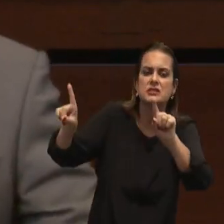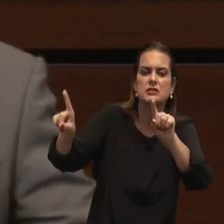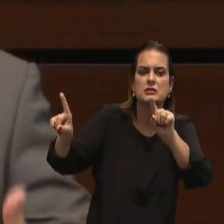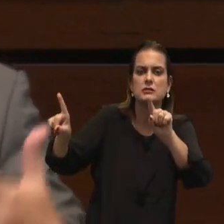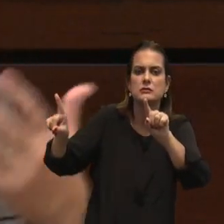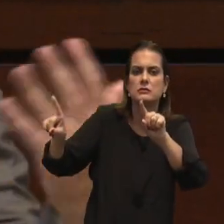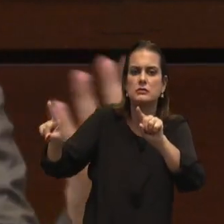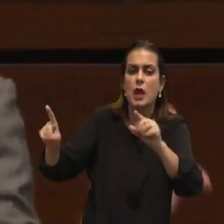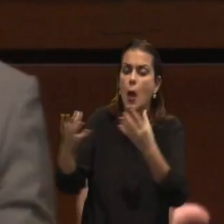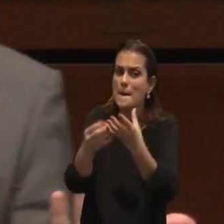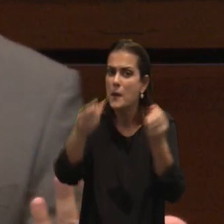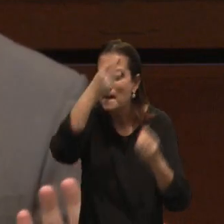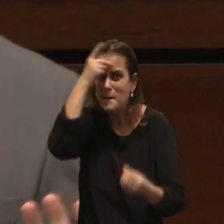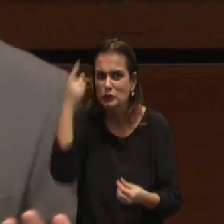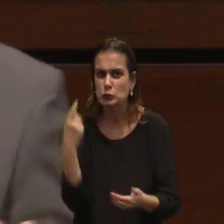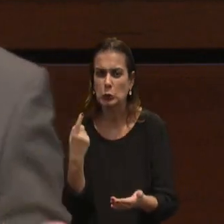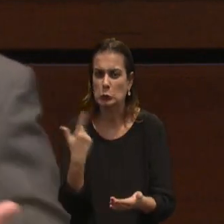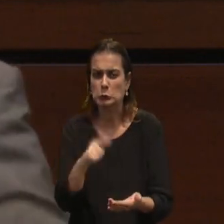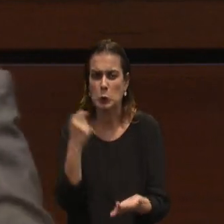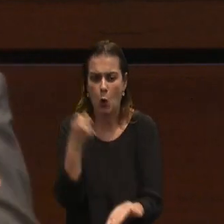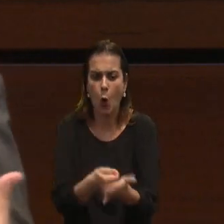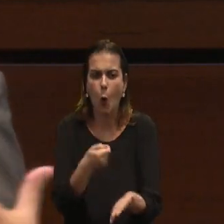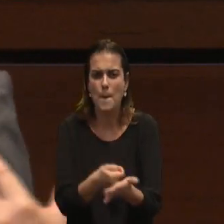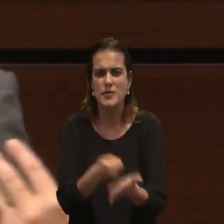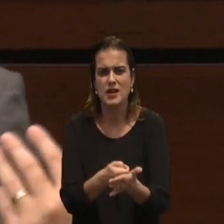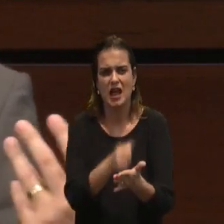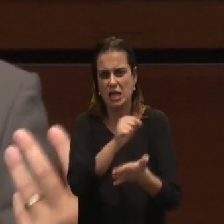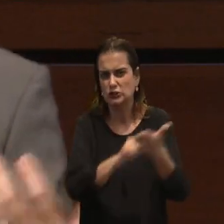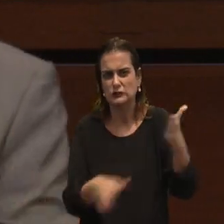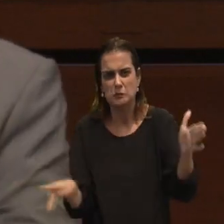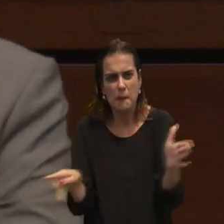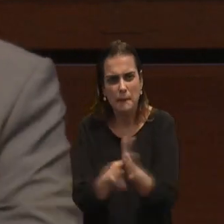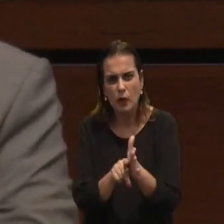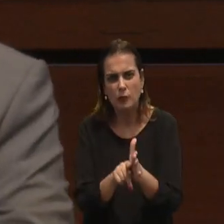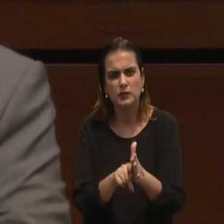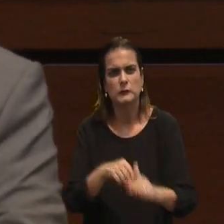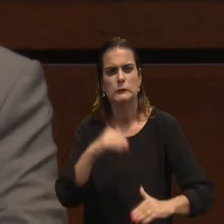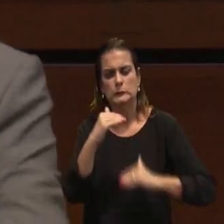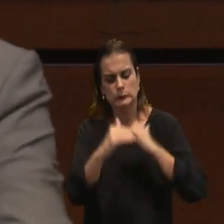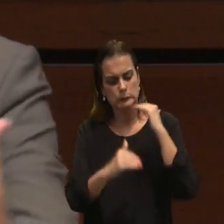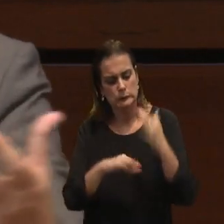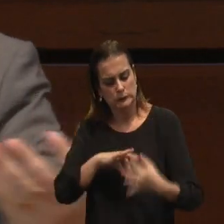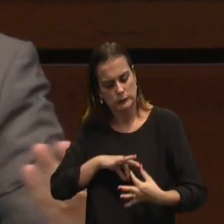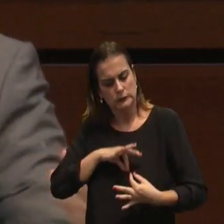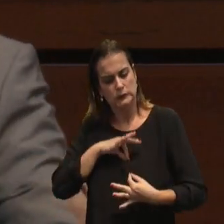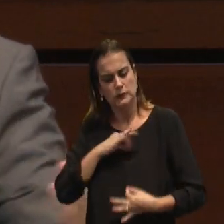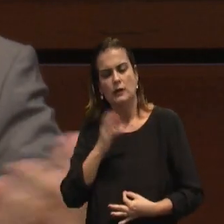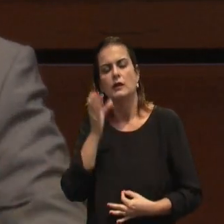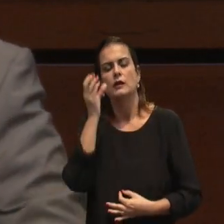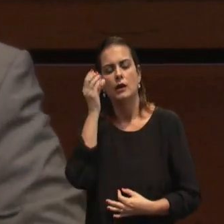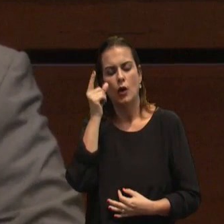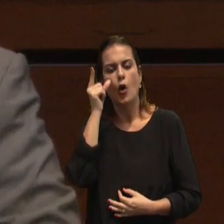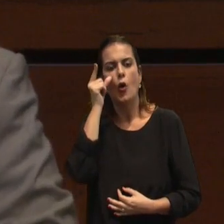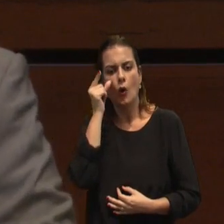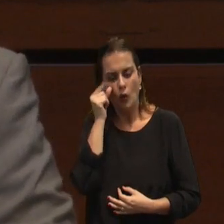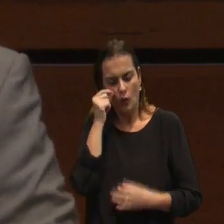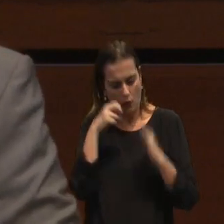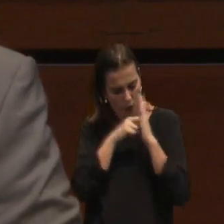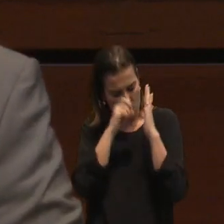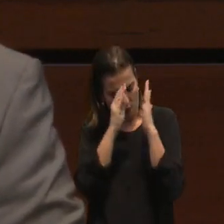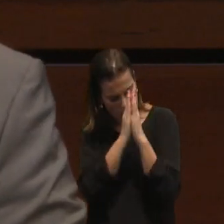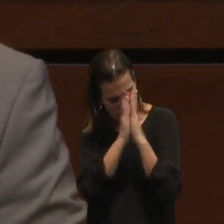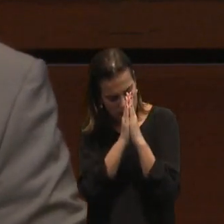assim, naquela obrigação, naquela atividade, naquele exercício espiritual de fechar os olhos no momento